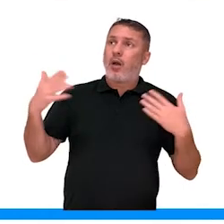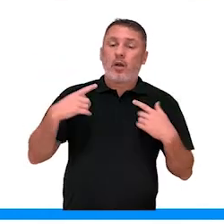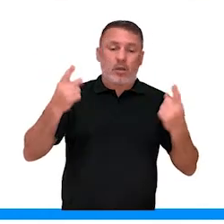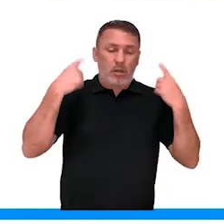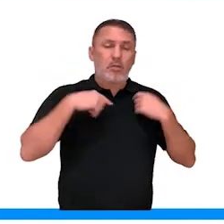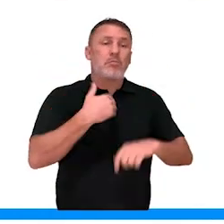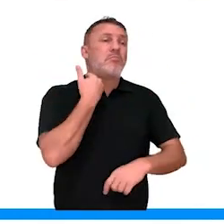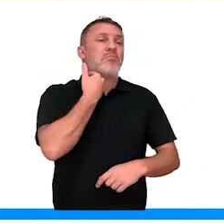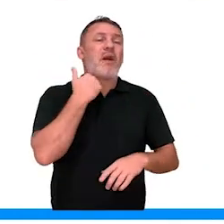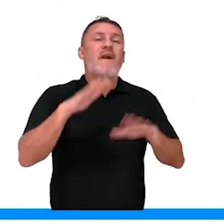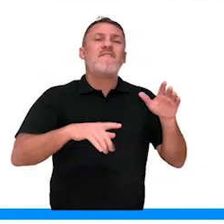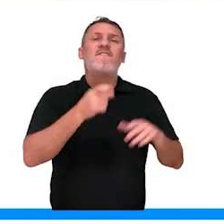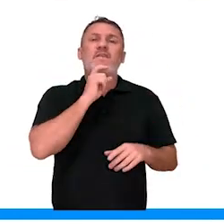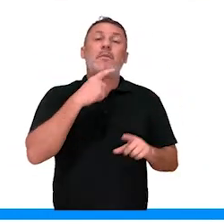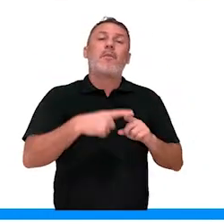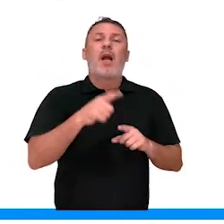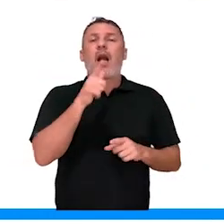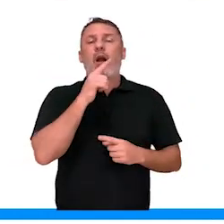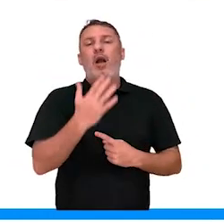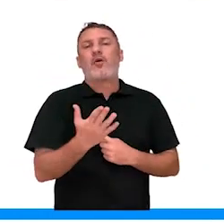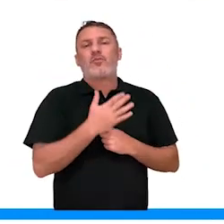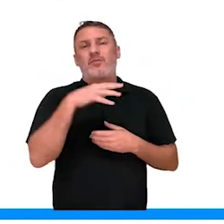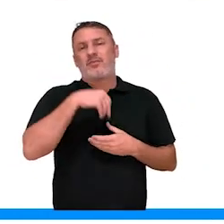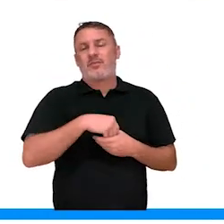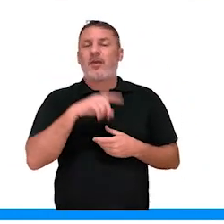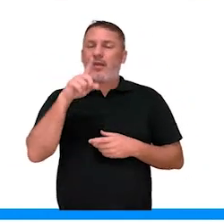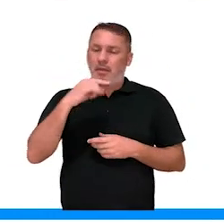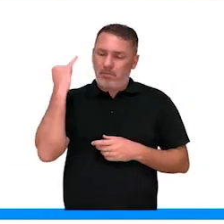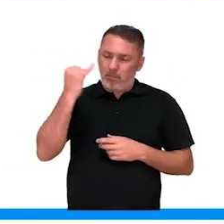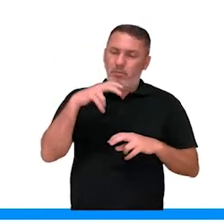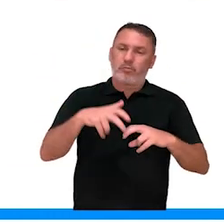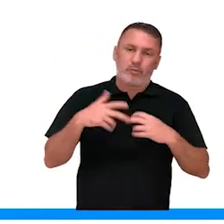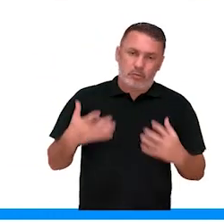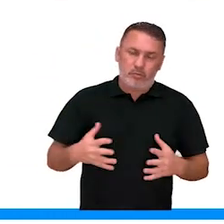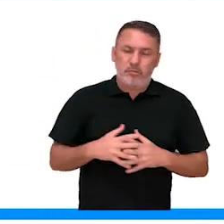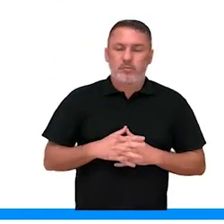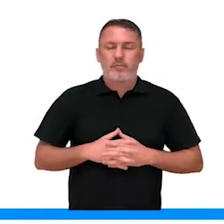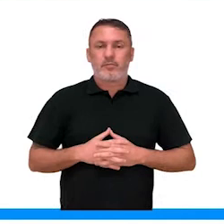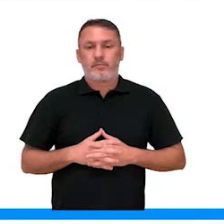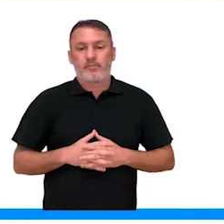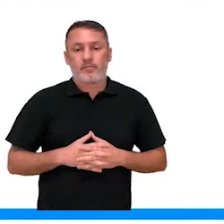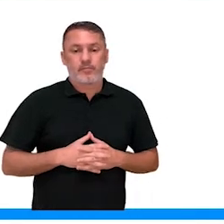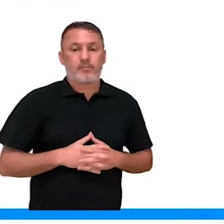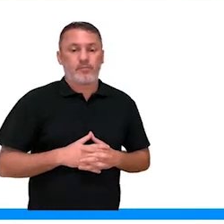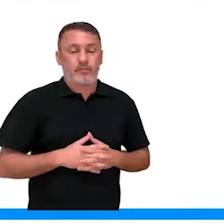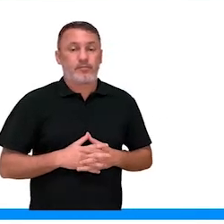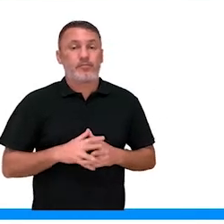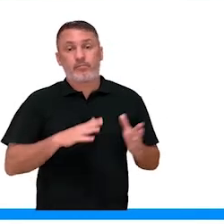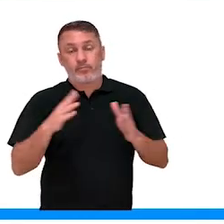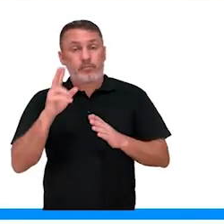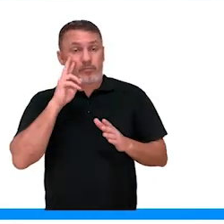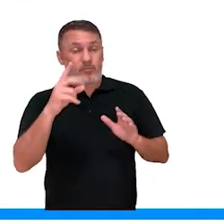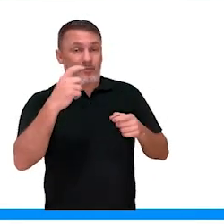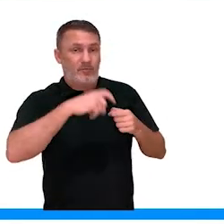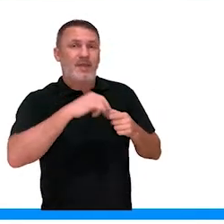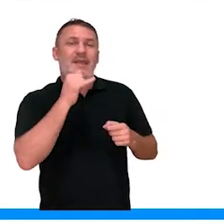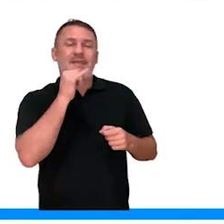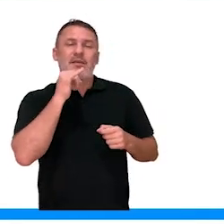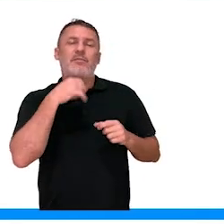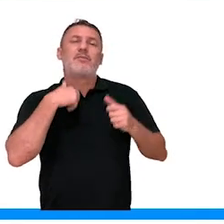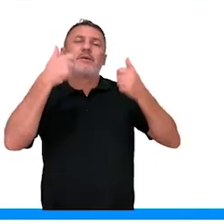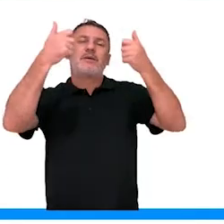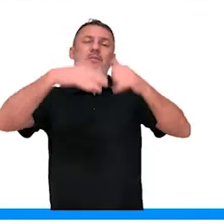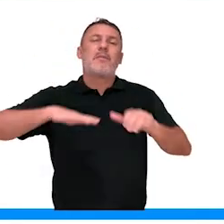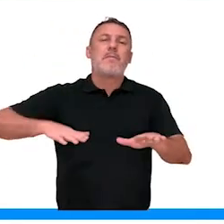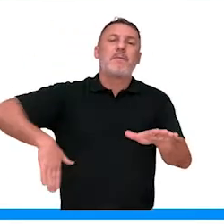temperatura, a gente precisa dessa propriedade. Então, isso vai ser super importante. Agora, voltando ao nosso exemplo da